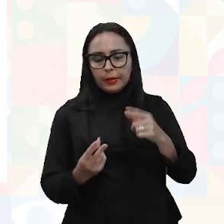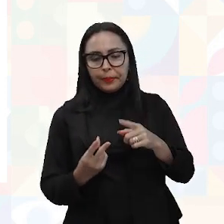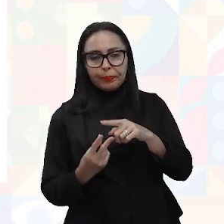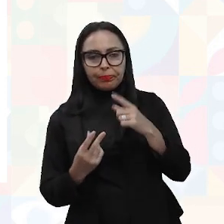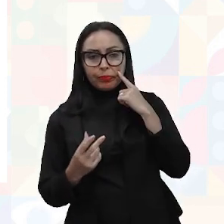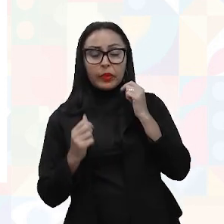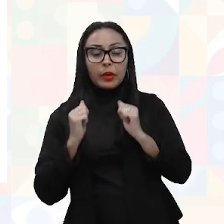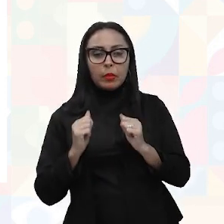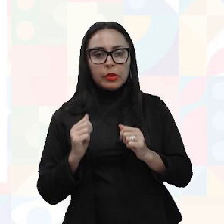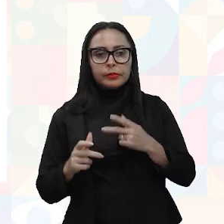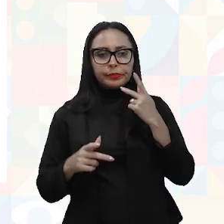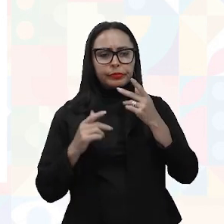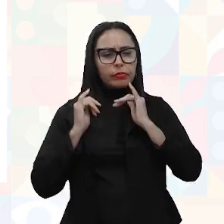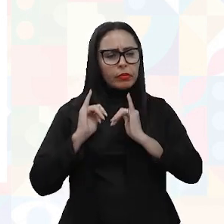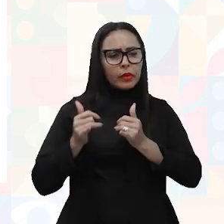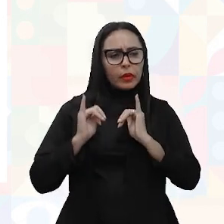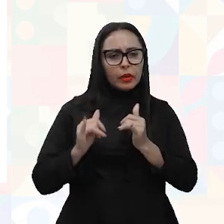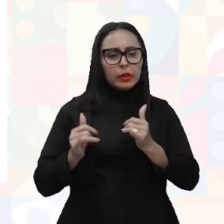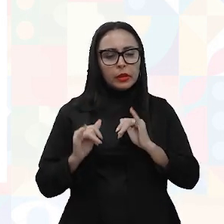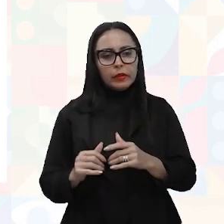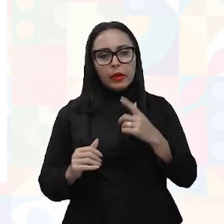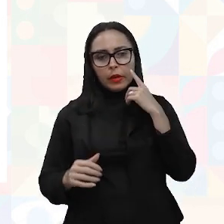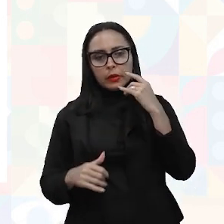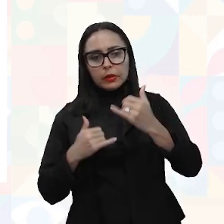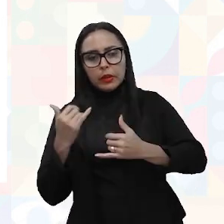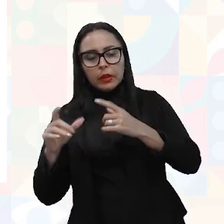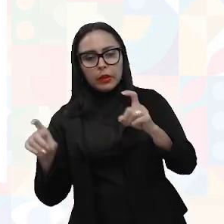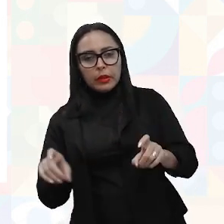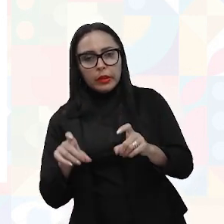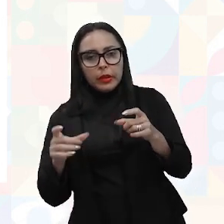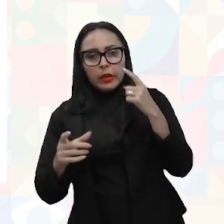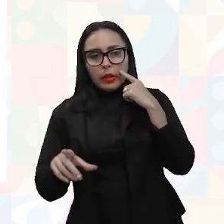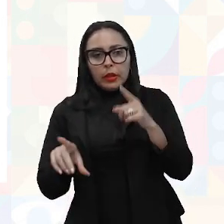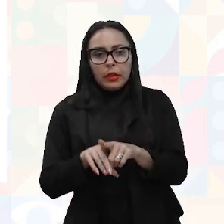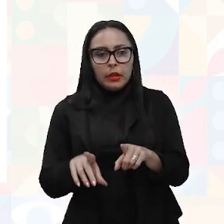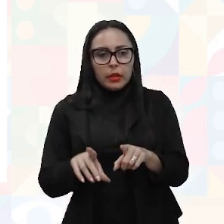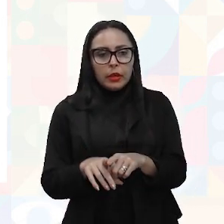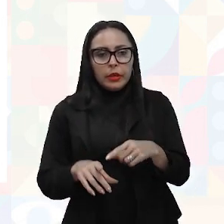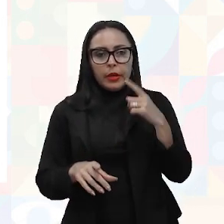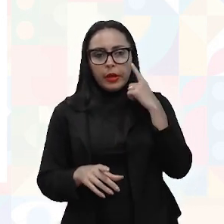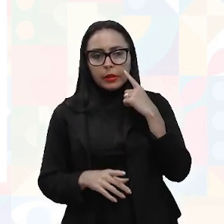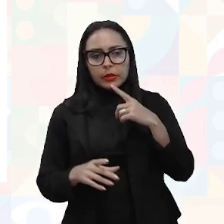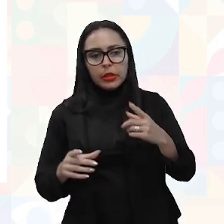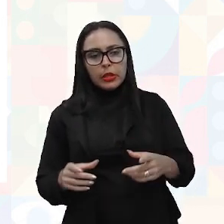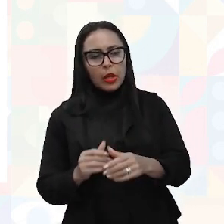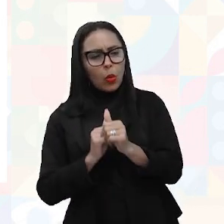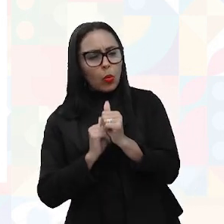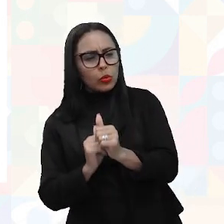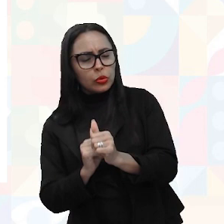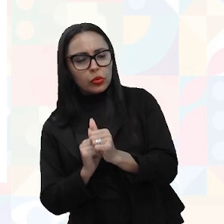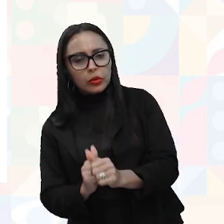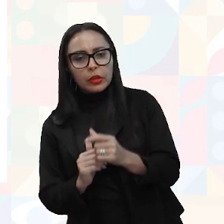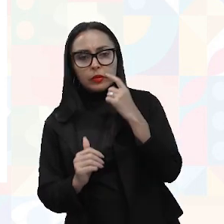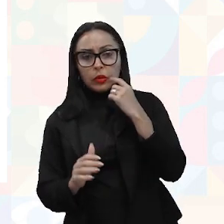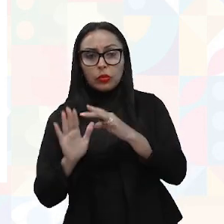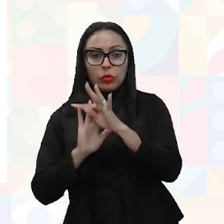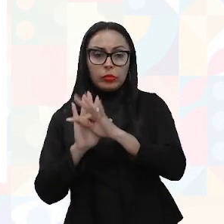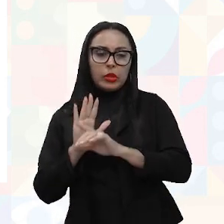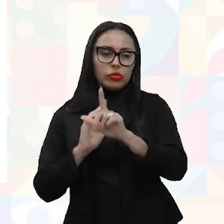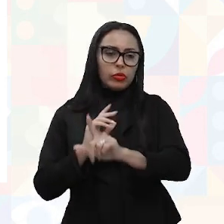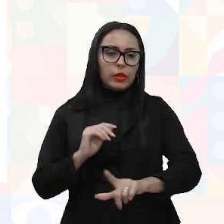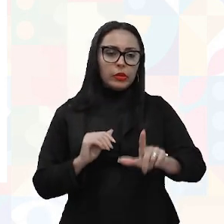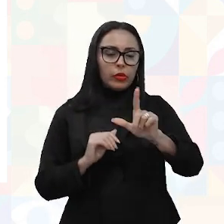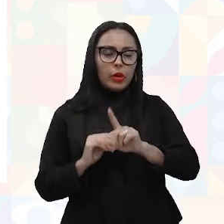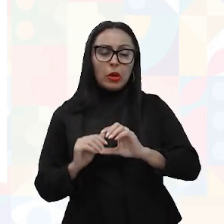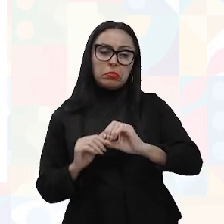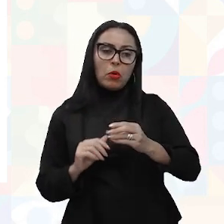pode-se falar da narratividade dos jogos do computador, por exemplo, sem que eles estejam condicionados a serem uma forma de texto literário ou filme.